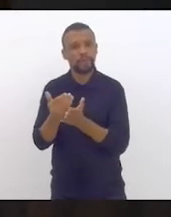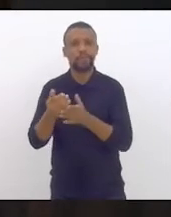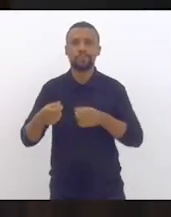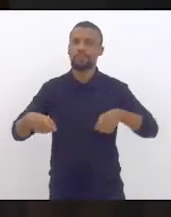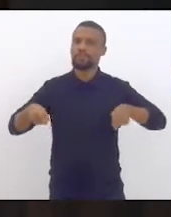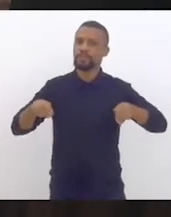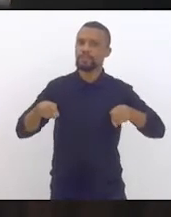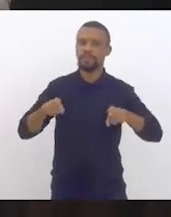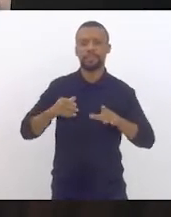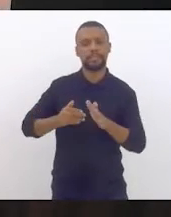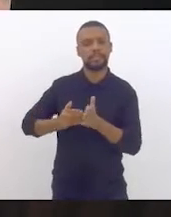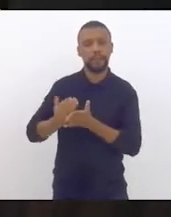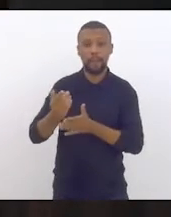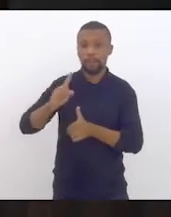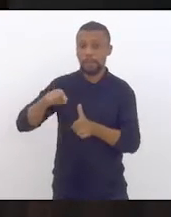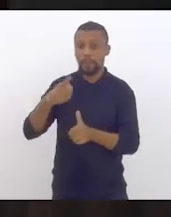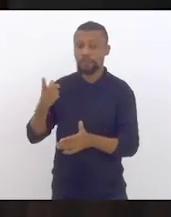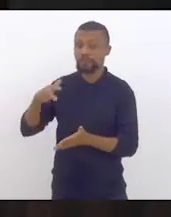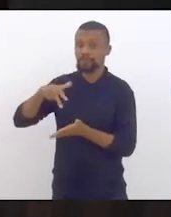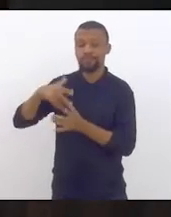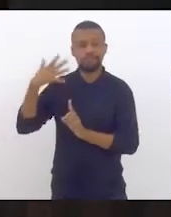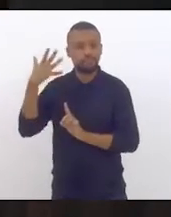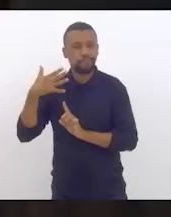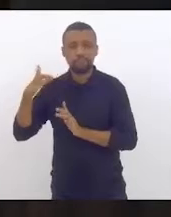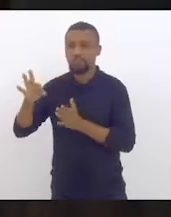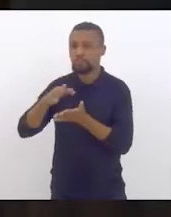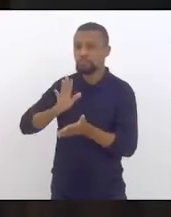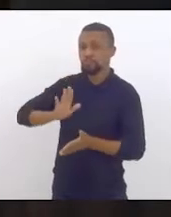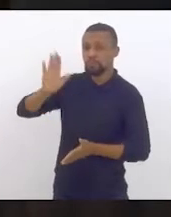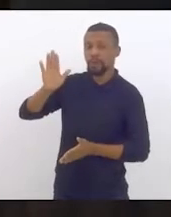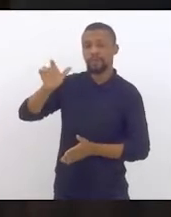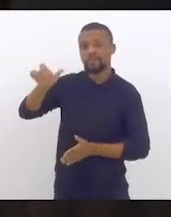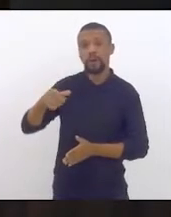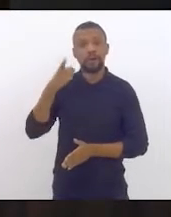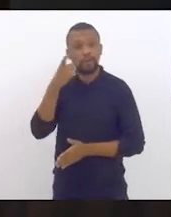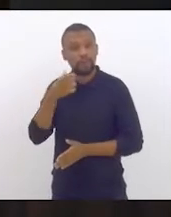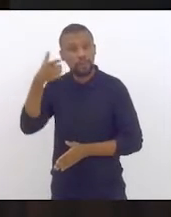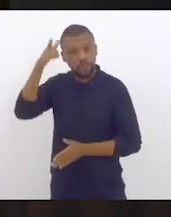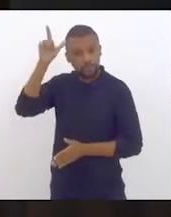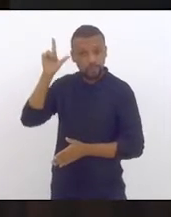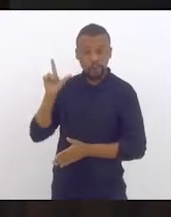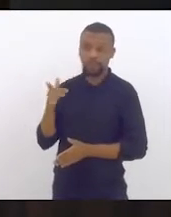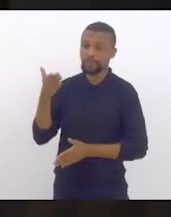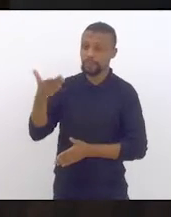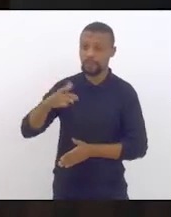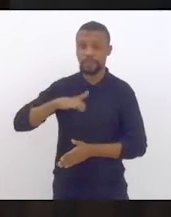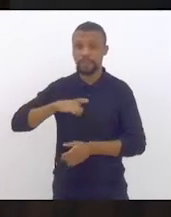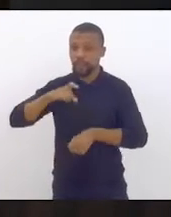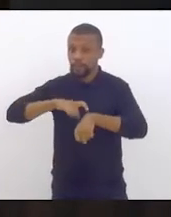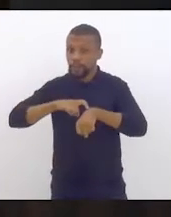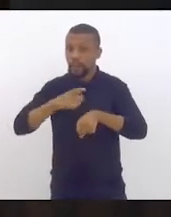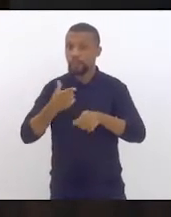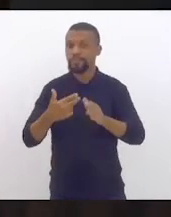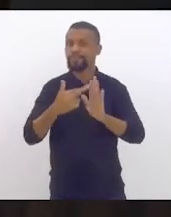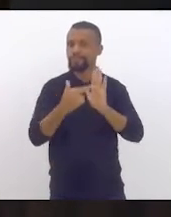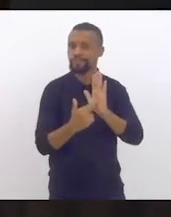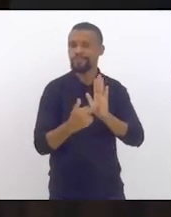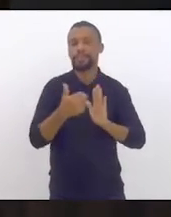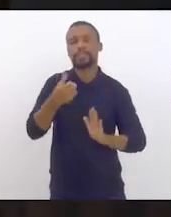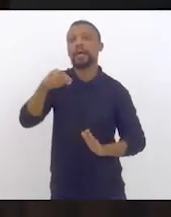primeiro orador inscrito Nobre Deputado Luiz Paulo vossa excelência dispõe dos 10 minutos e regimentais